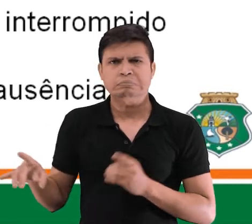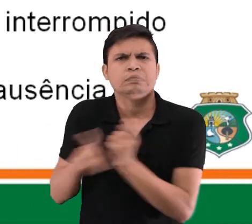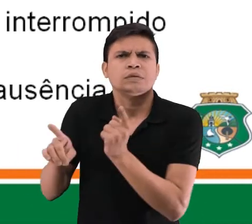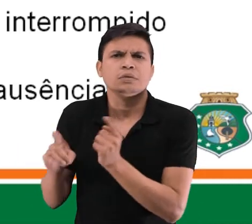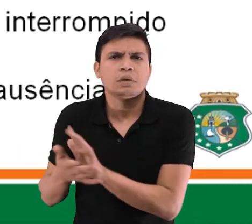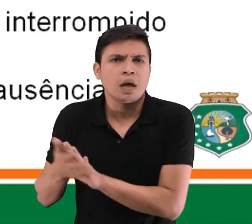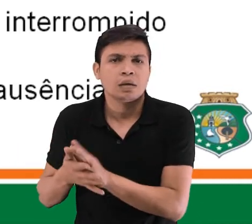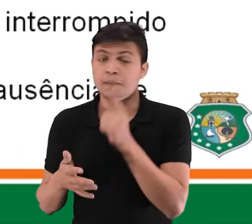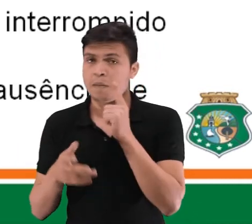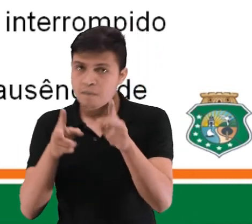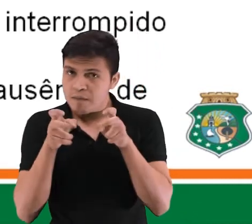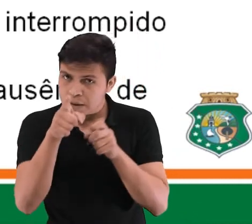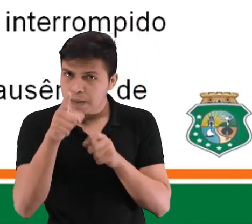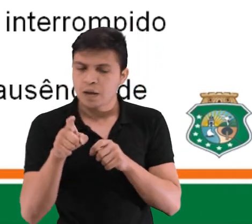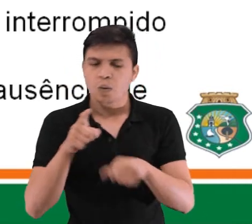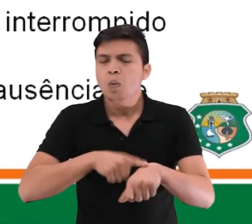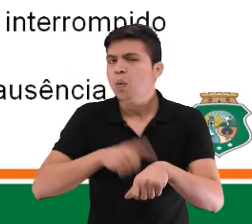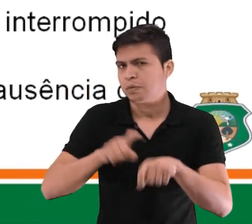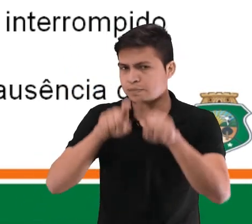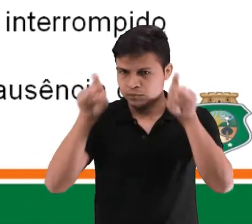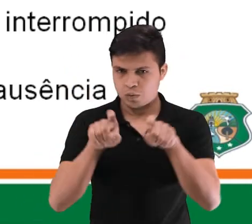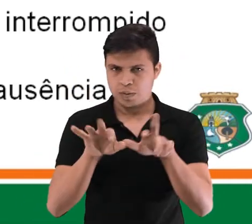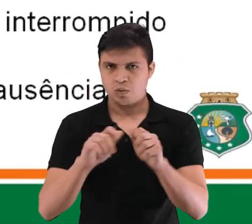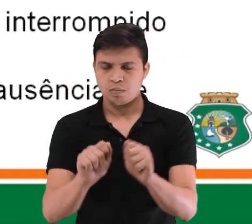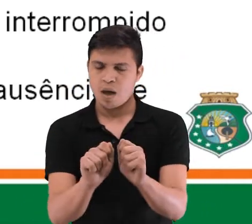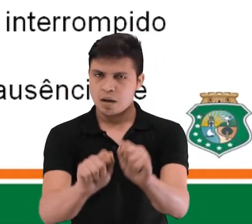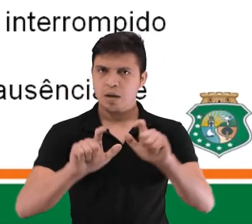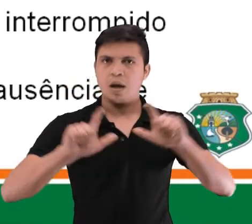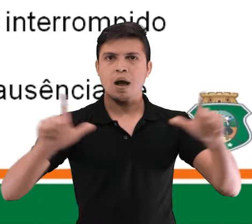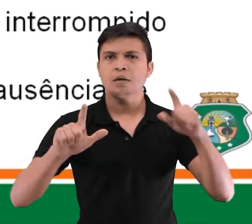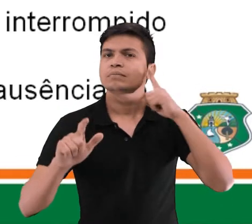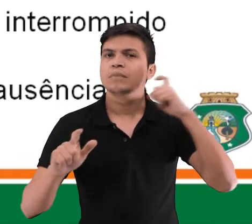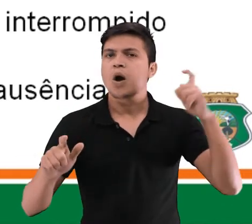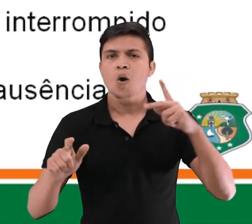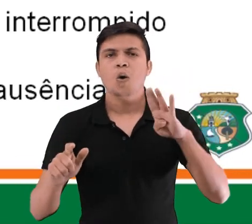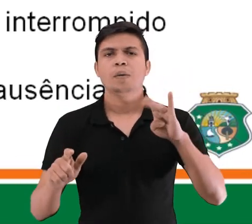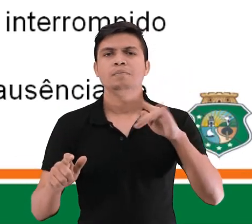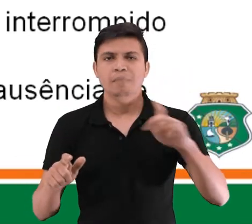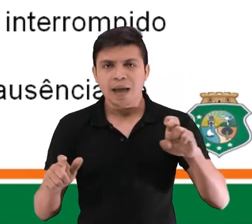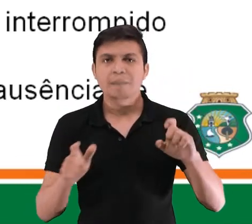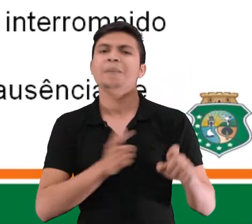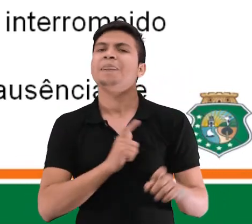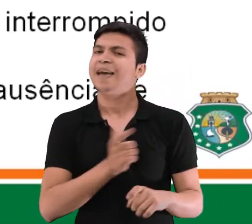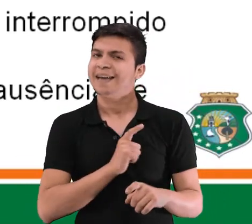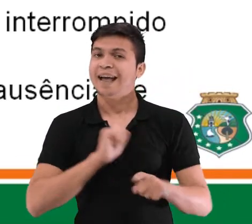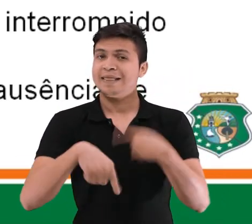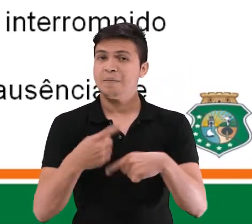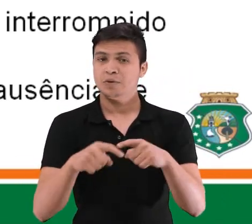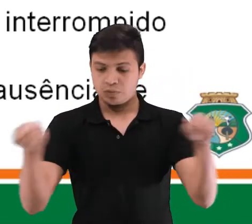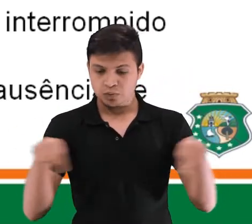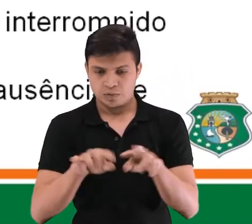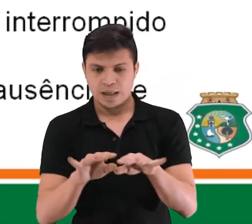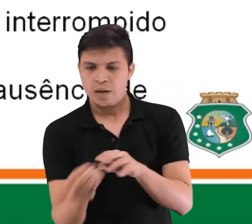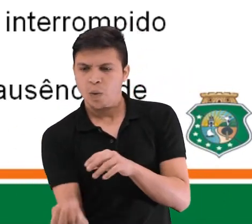computador é ligado, ele vai dar um bip e depois ele vai acender a luz do seu teclado e